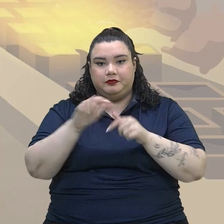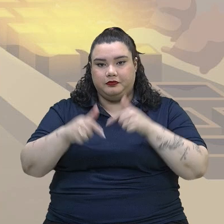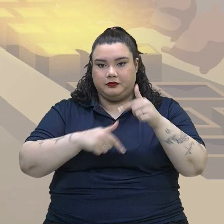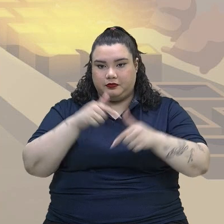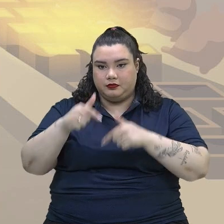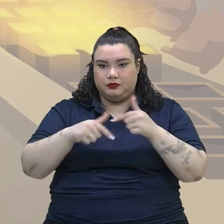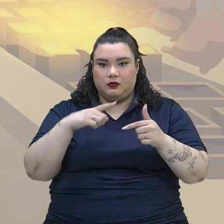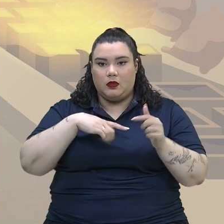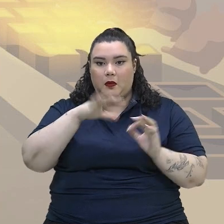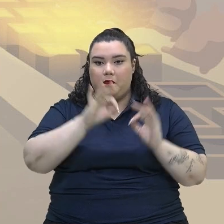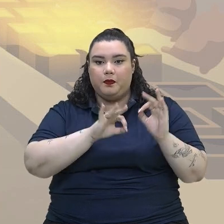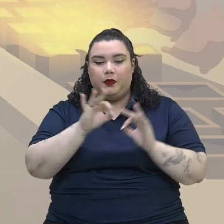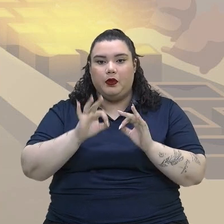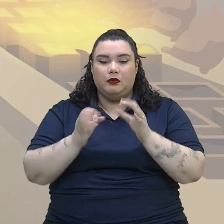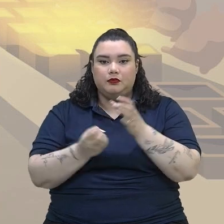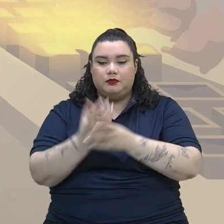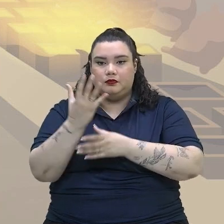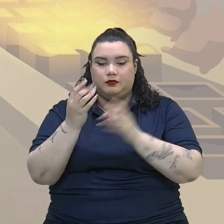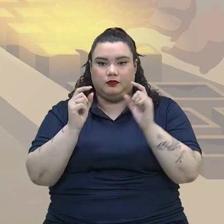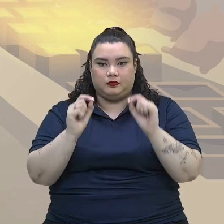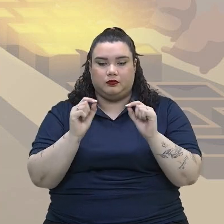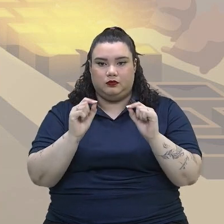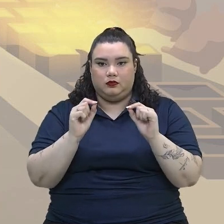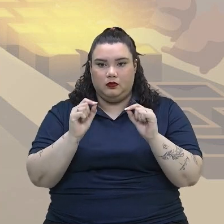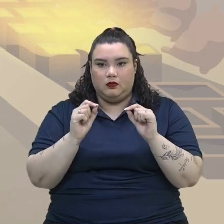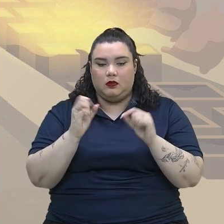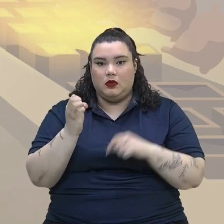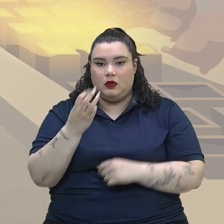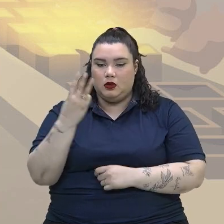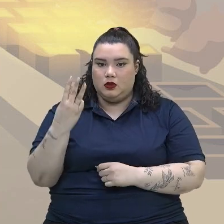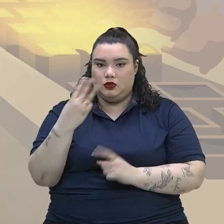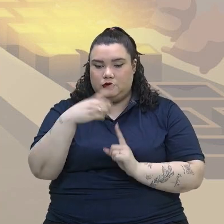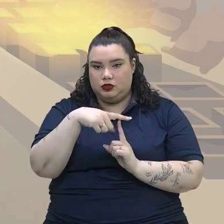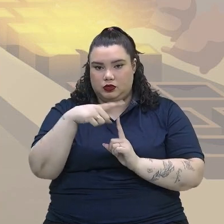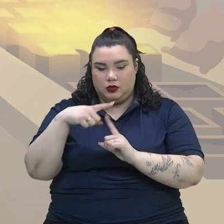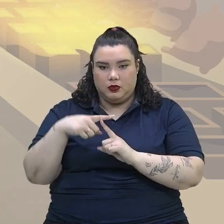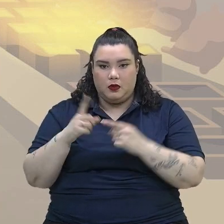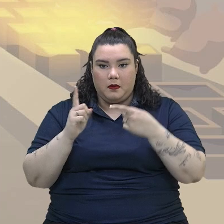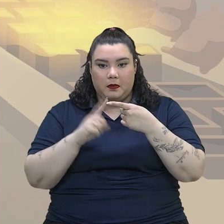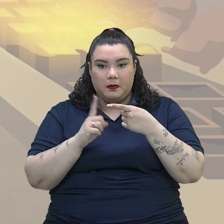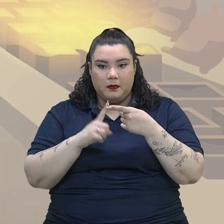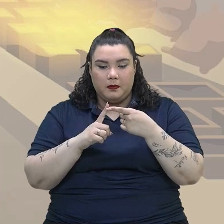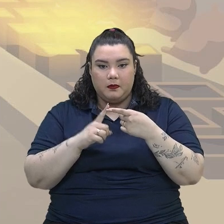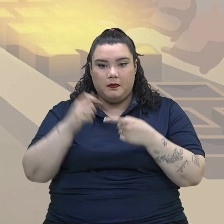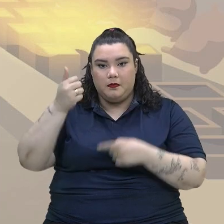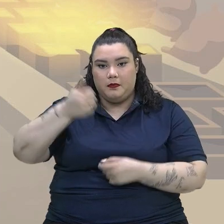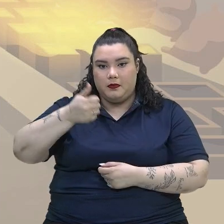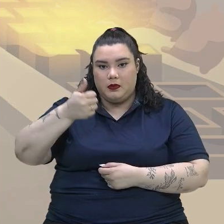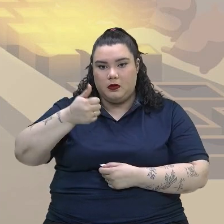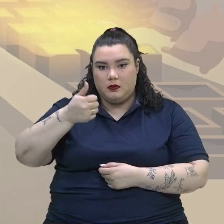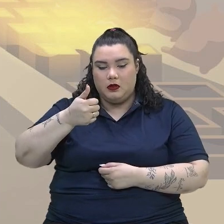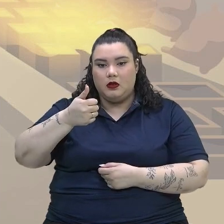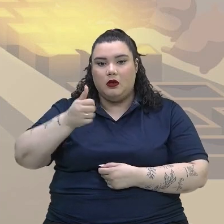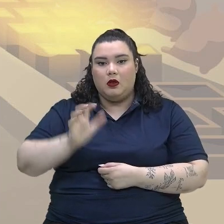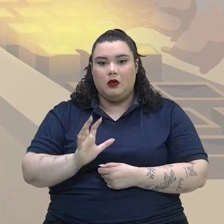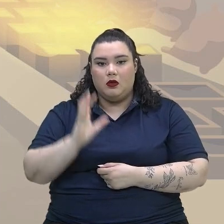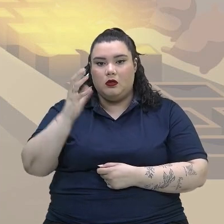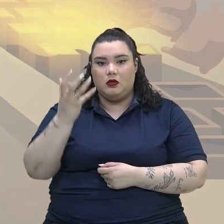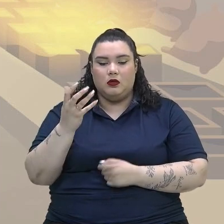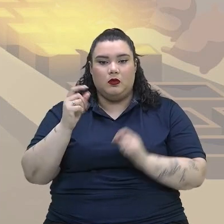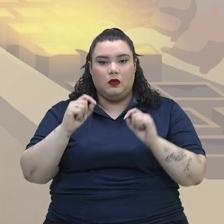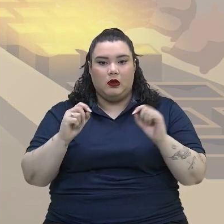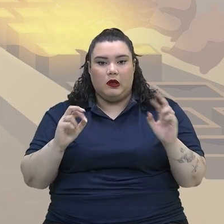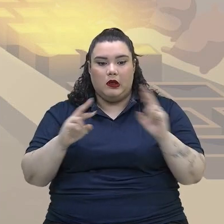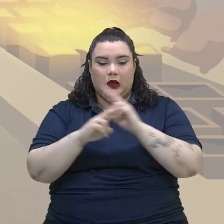é um processo que se dá e se reproduz de três formas. A primeira, segundo ele, ocorre em sua relação com